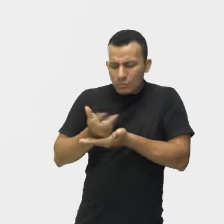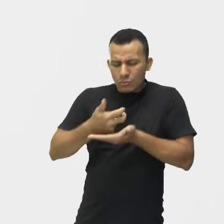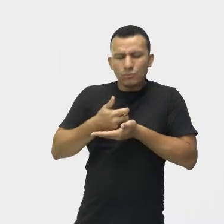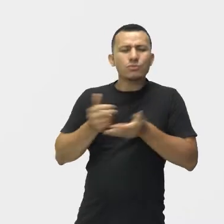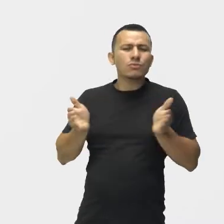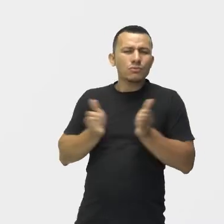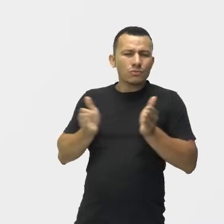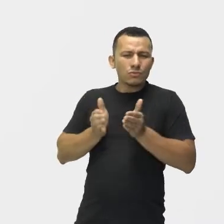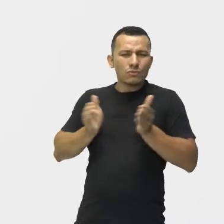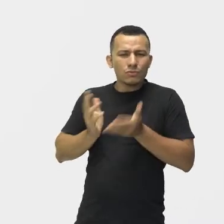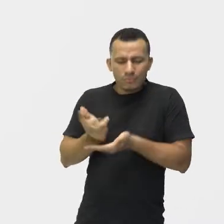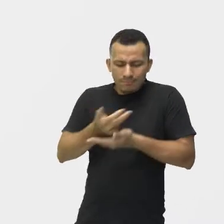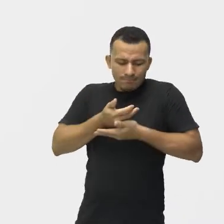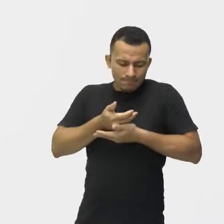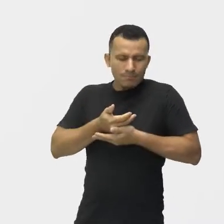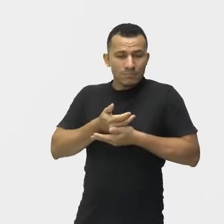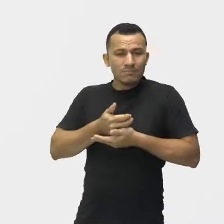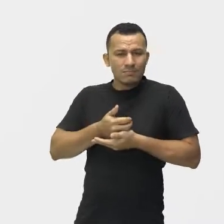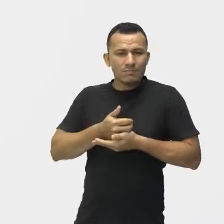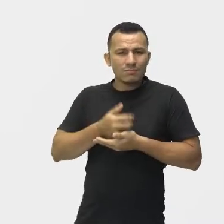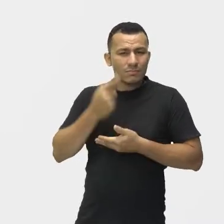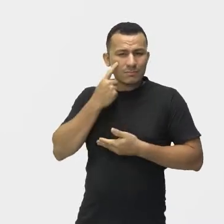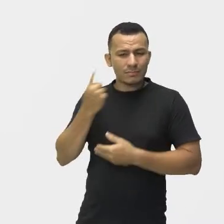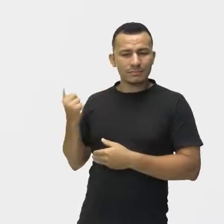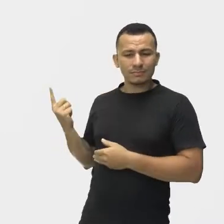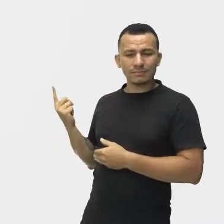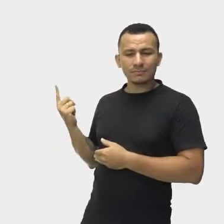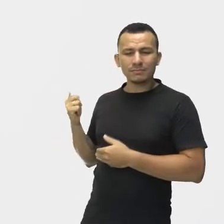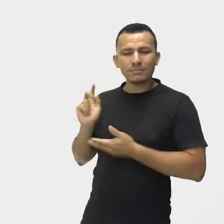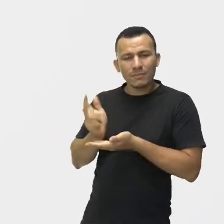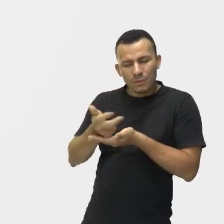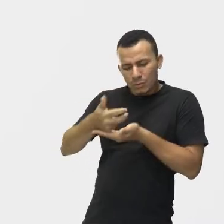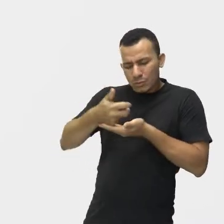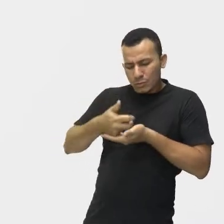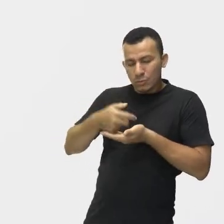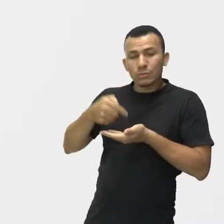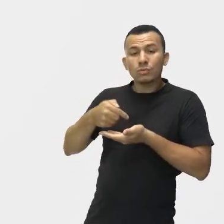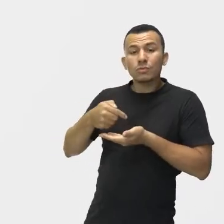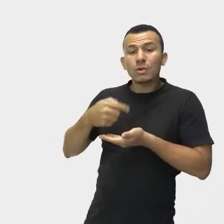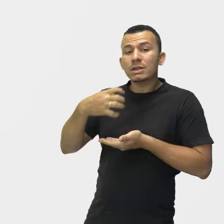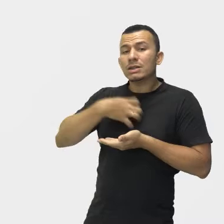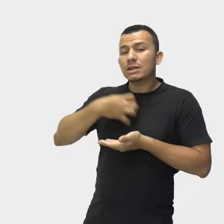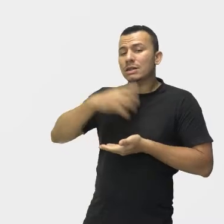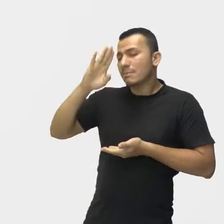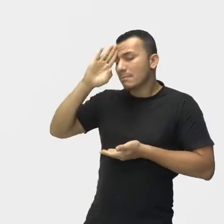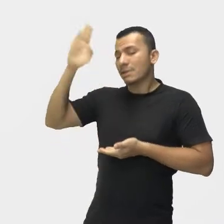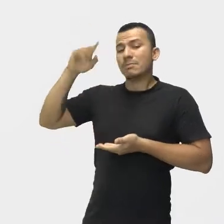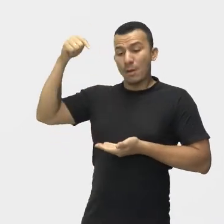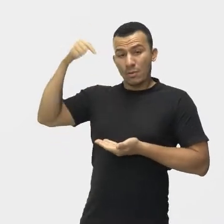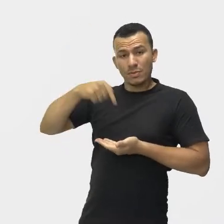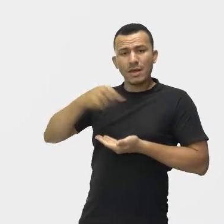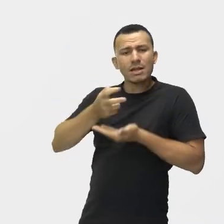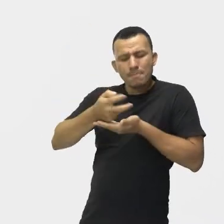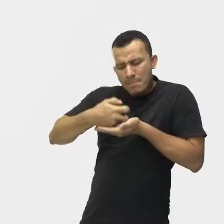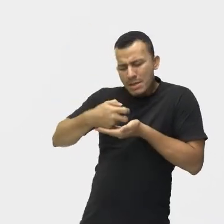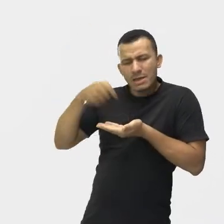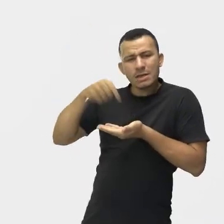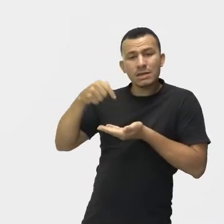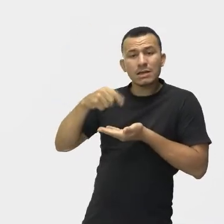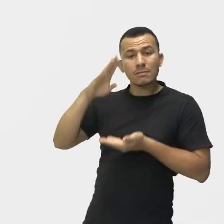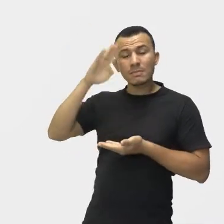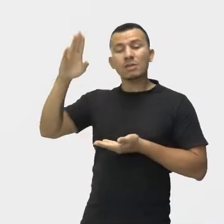tem o desenvolvimento ali do feto, né? A gente está vendo aí esse embrião. E o primeiro sentido que se desenvolve aí nesse